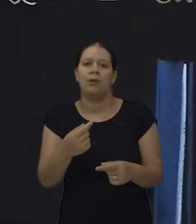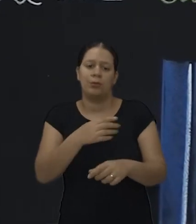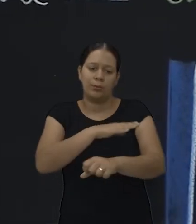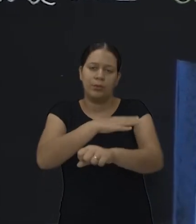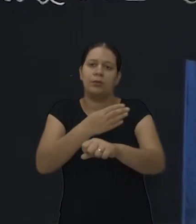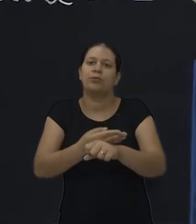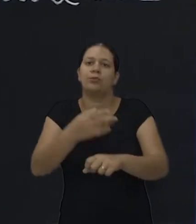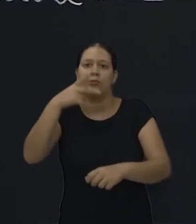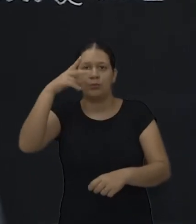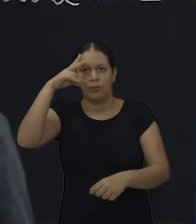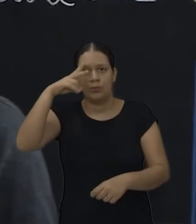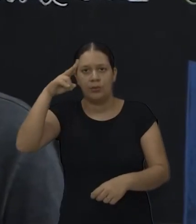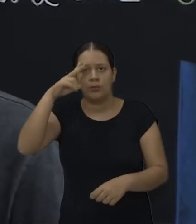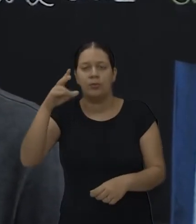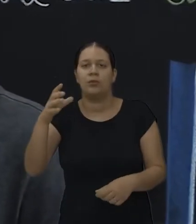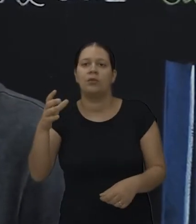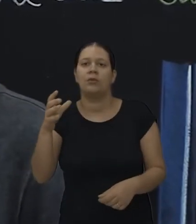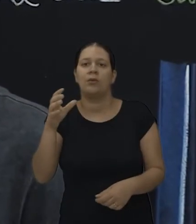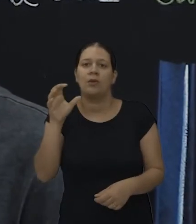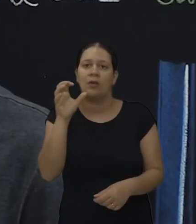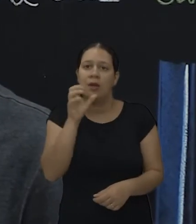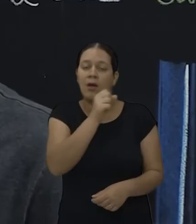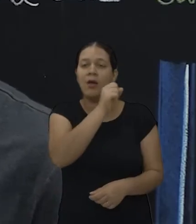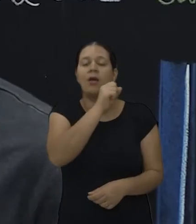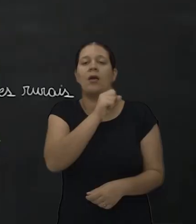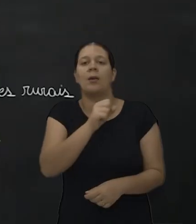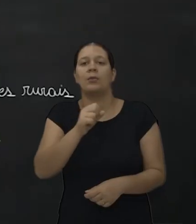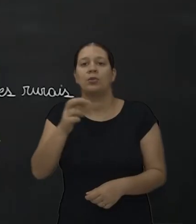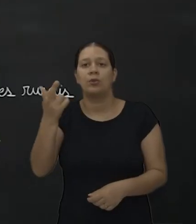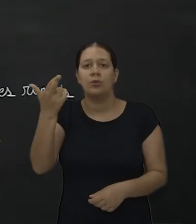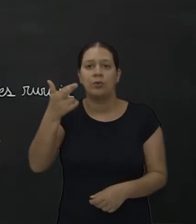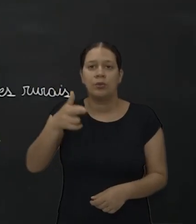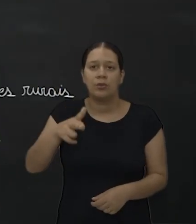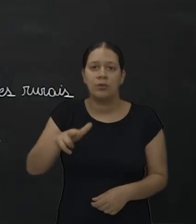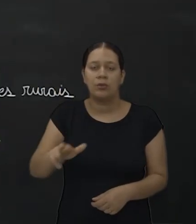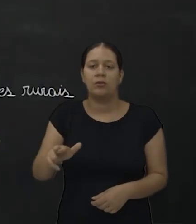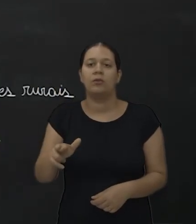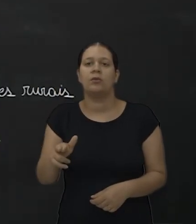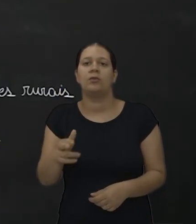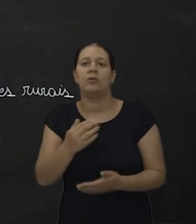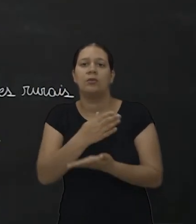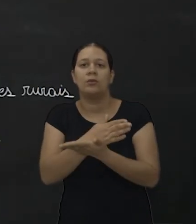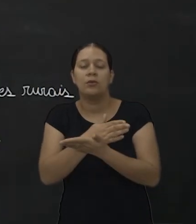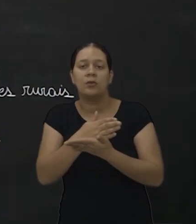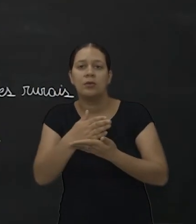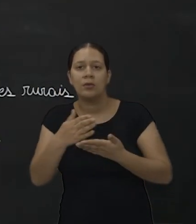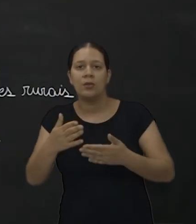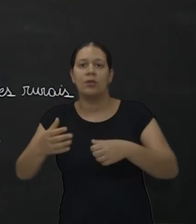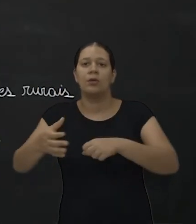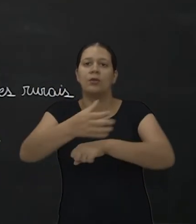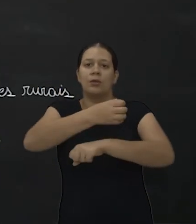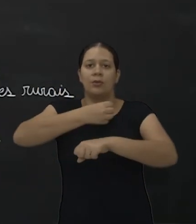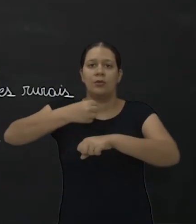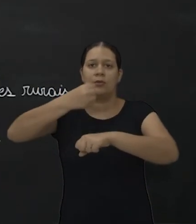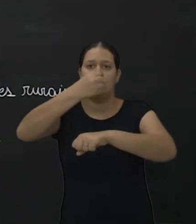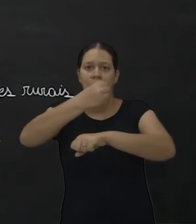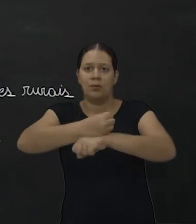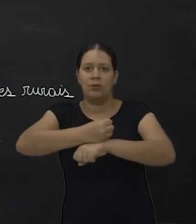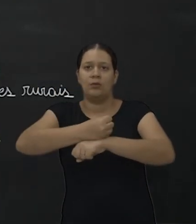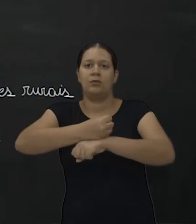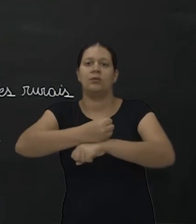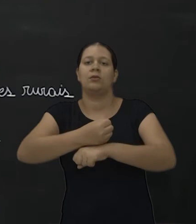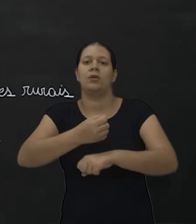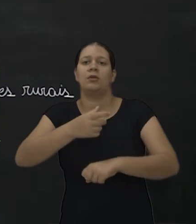encerrar agora só fazendo uma rápida recapitulação do que a gente falou hoje. Falamos do início da colonização portuguesa e como foi a organização